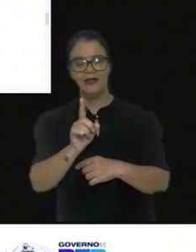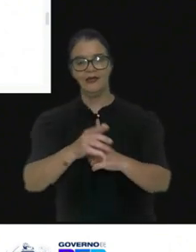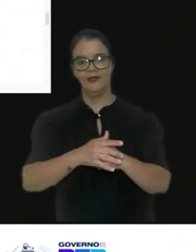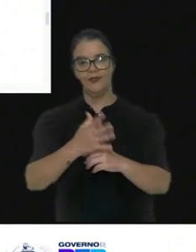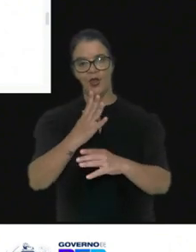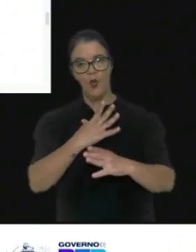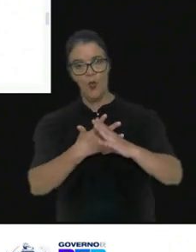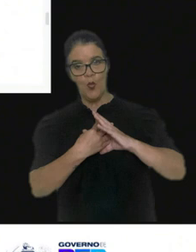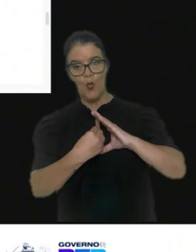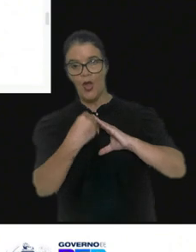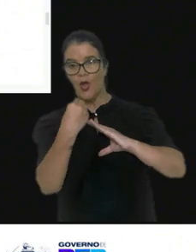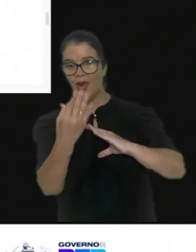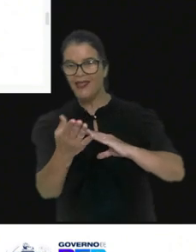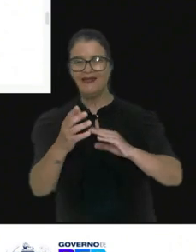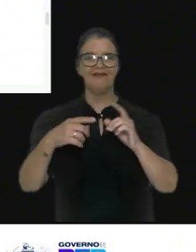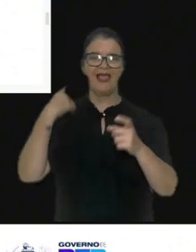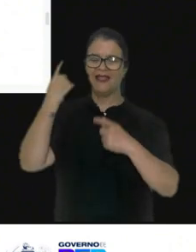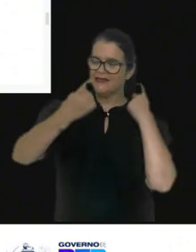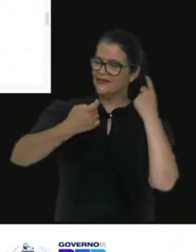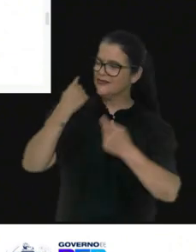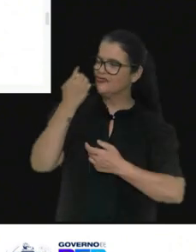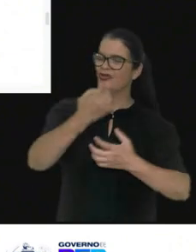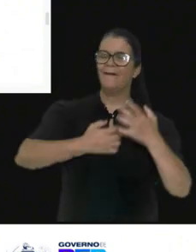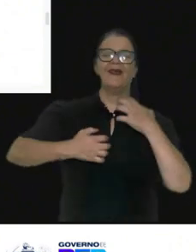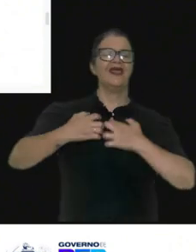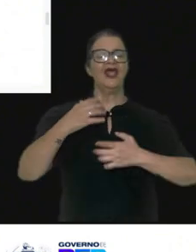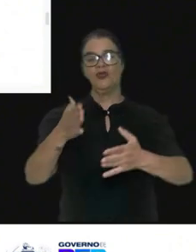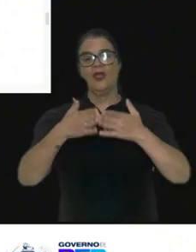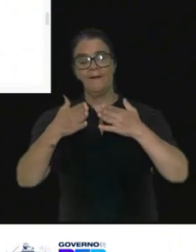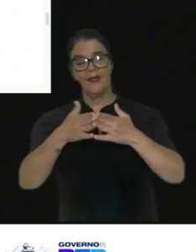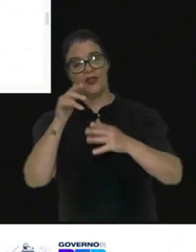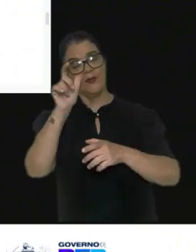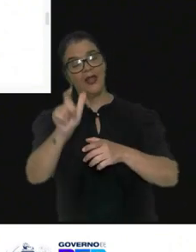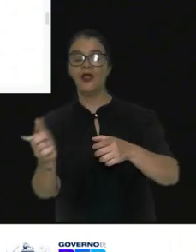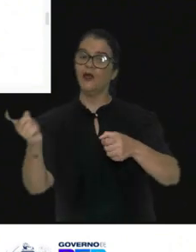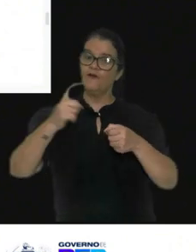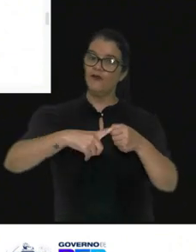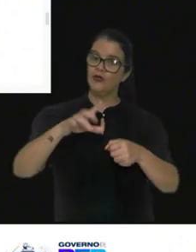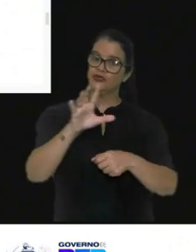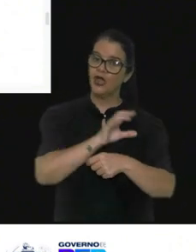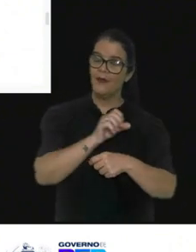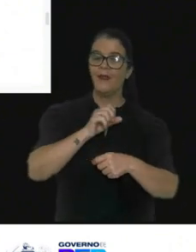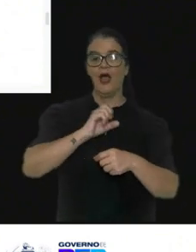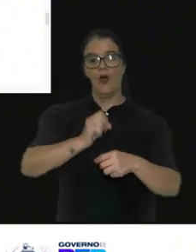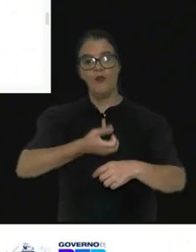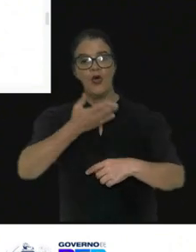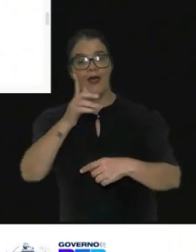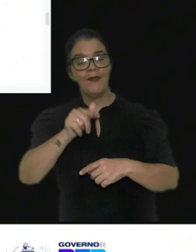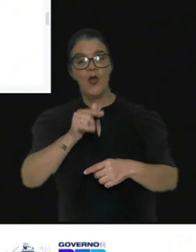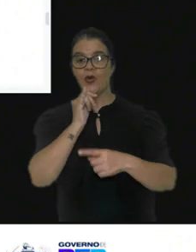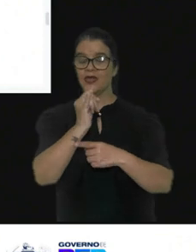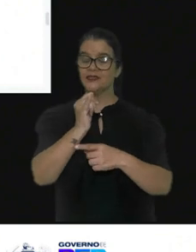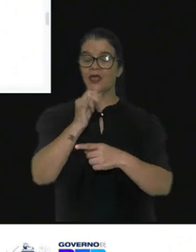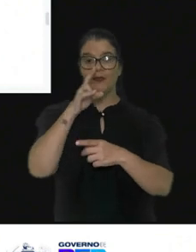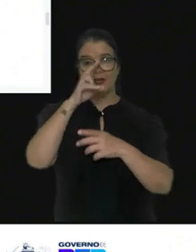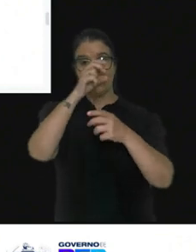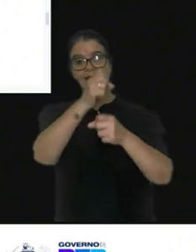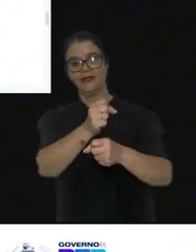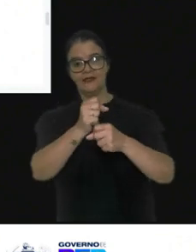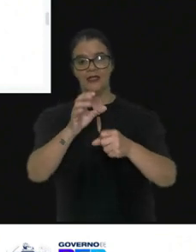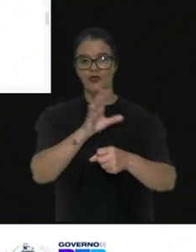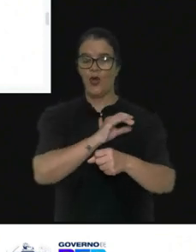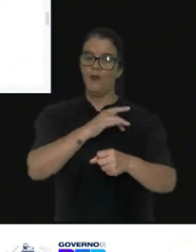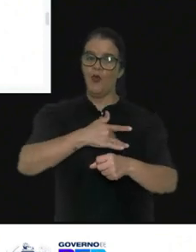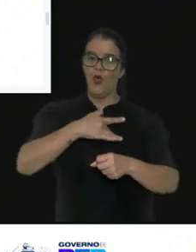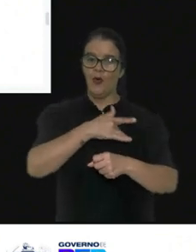mulher que não o ama o eolírico está desesperado e implora para que a mulher volte amado o poema é